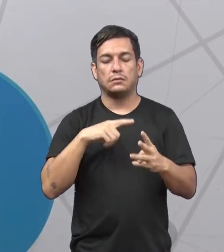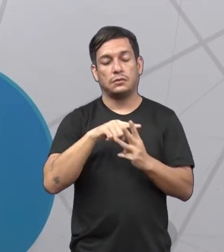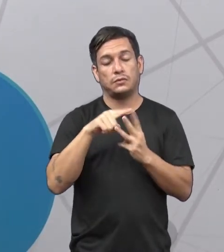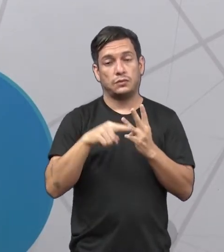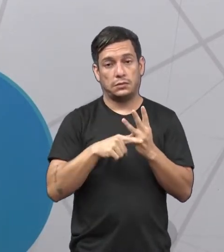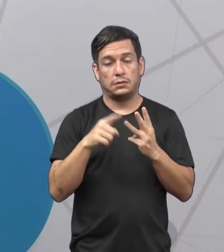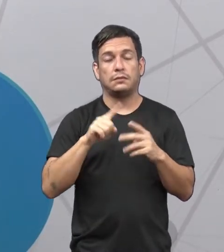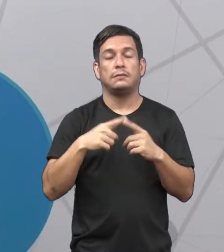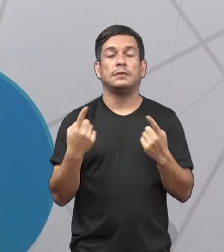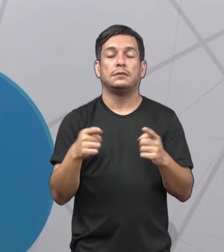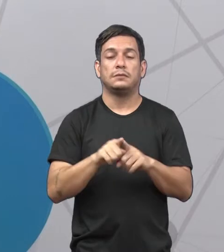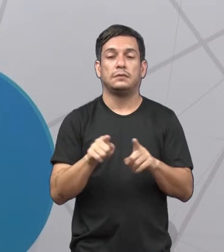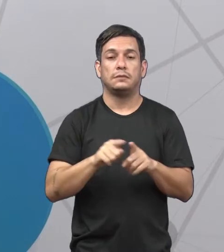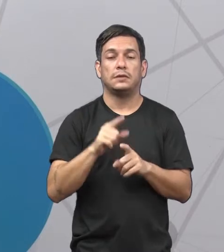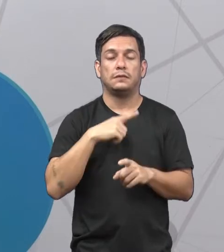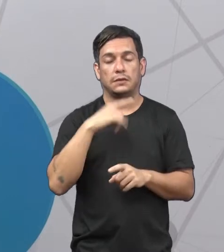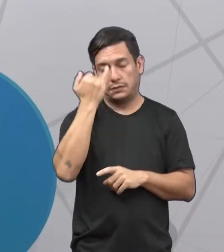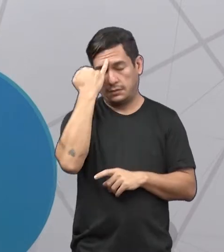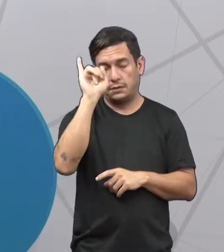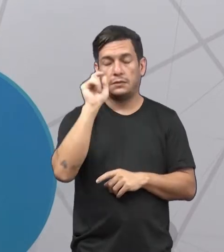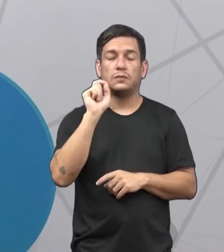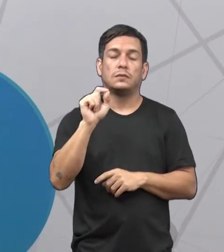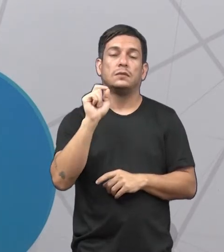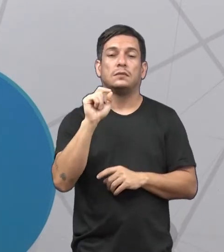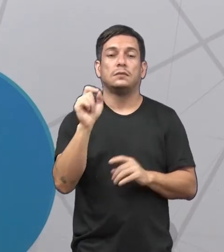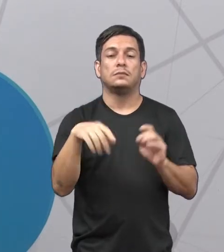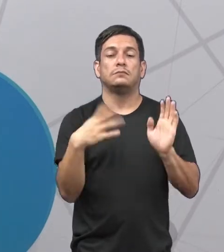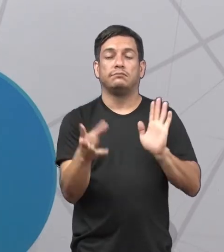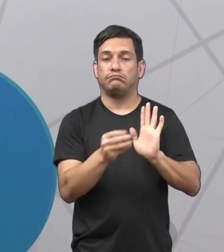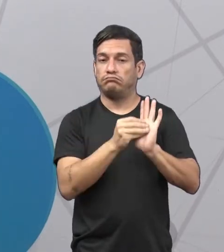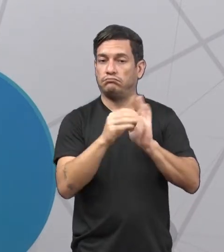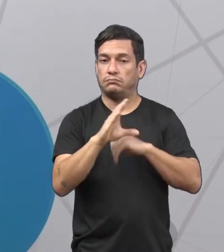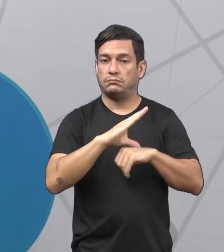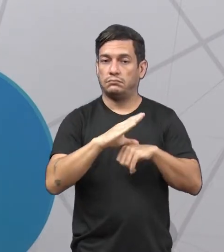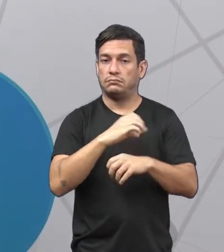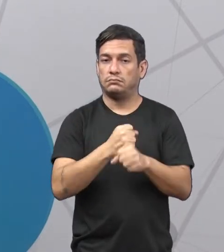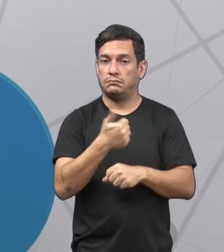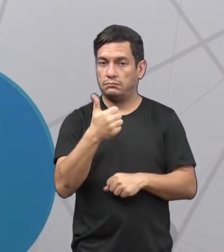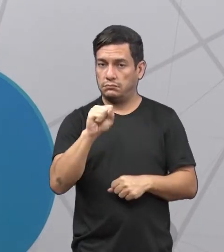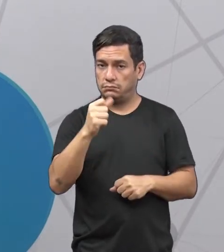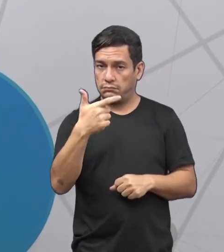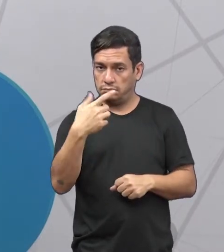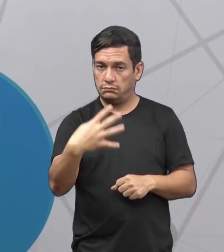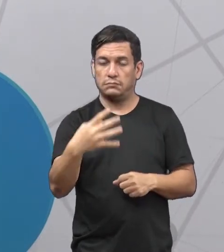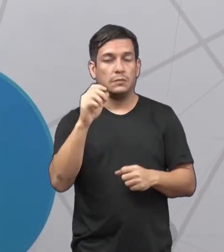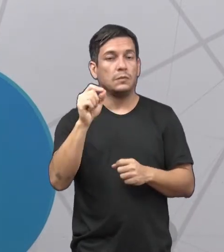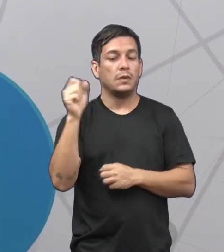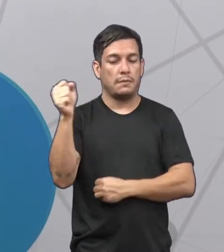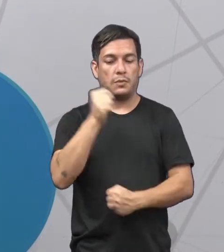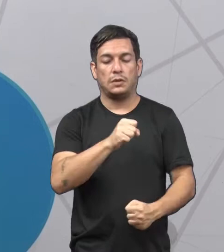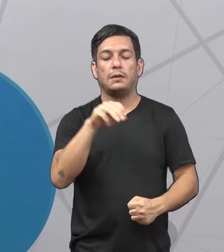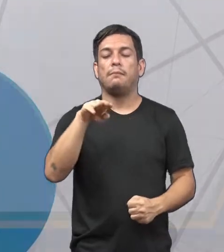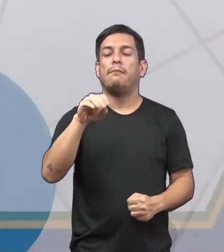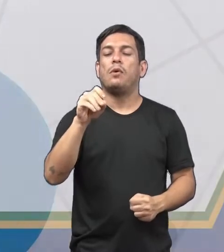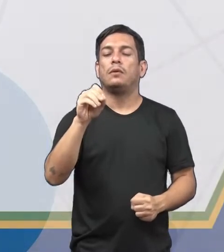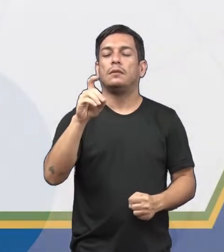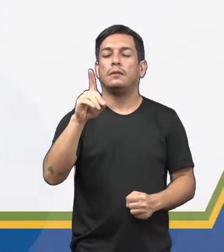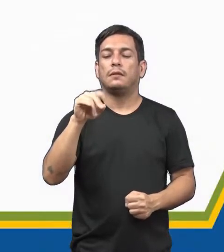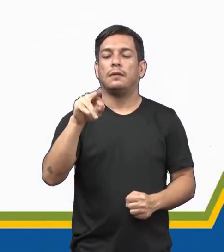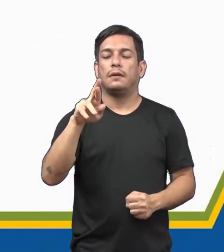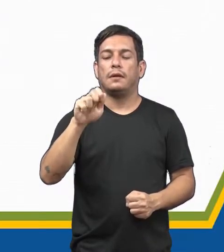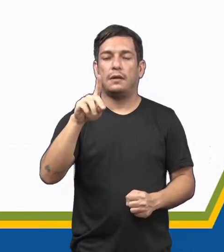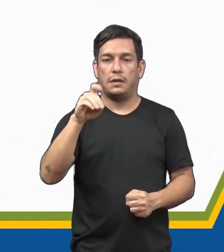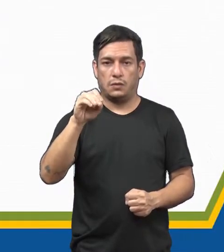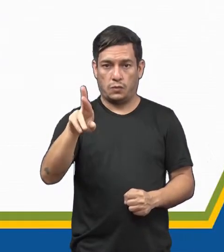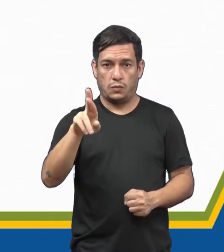mas, acima de tudo, foi colocado nessa nova Constituição de 1824, o poder moderador.